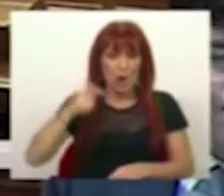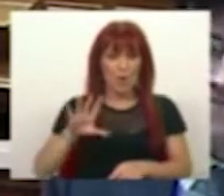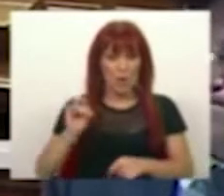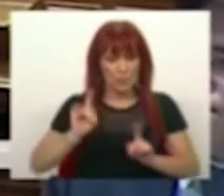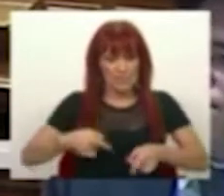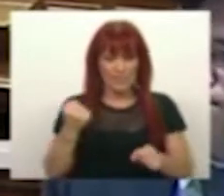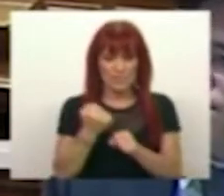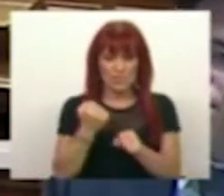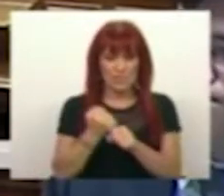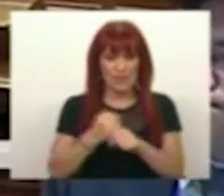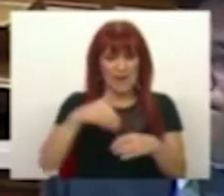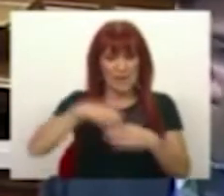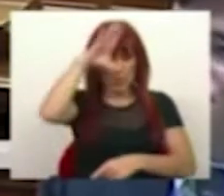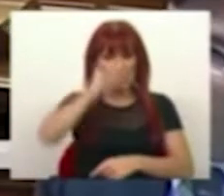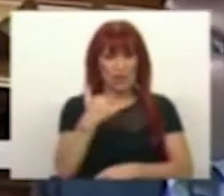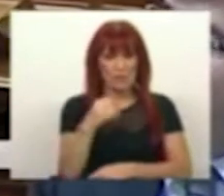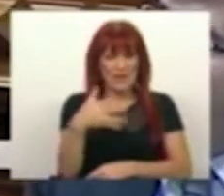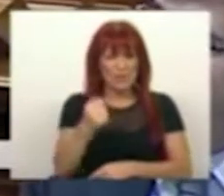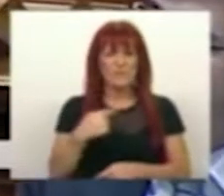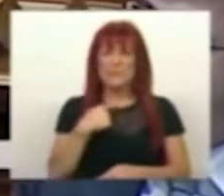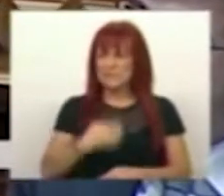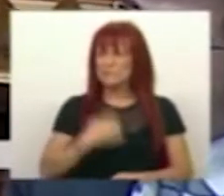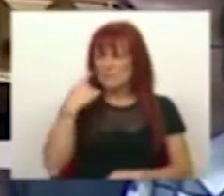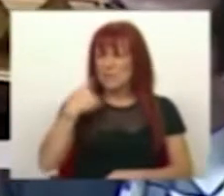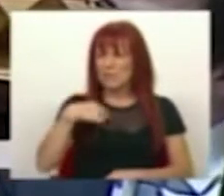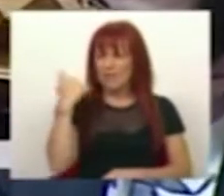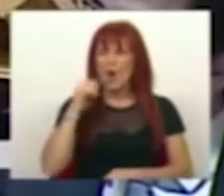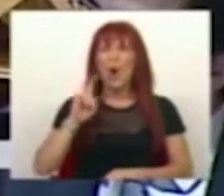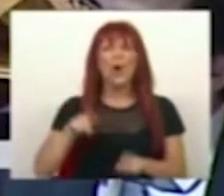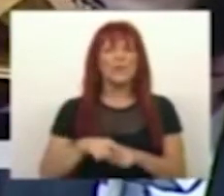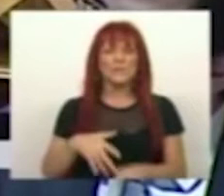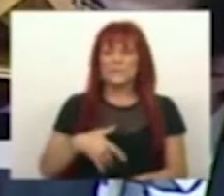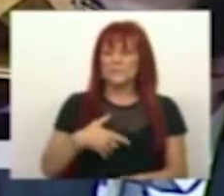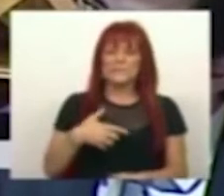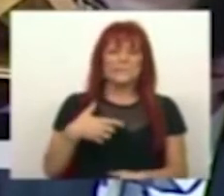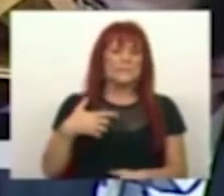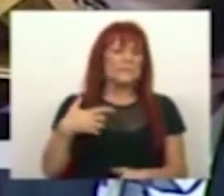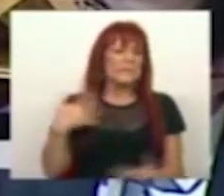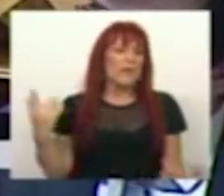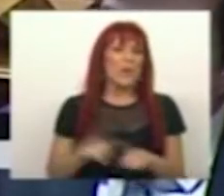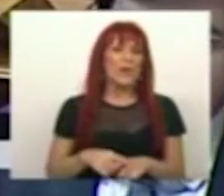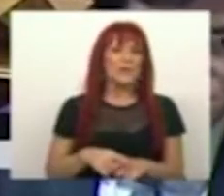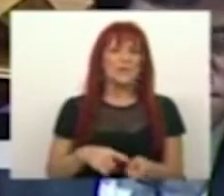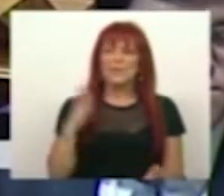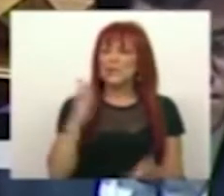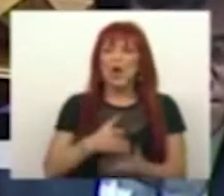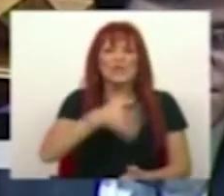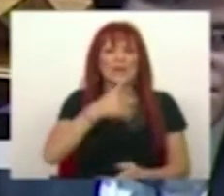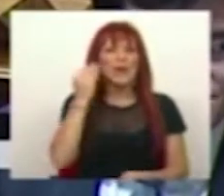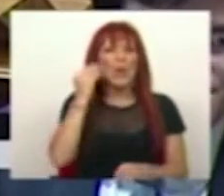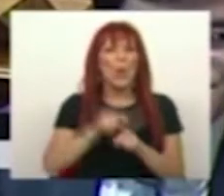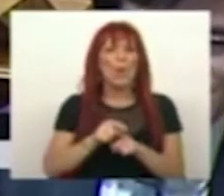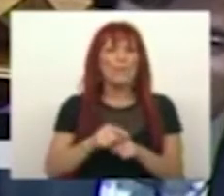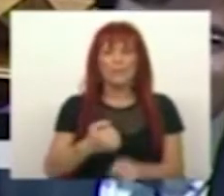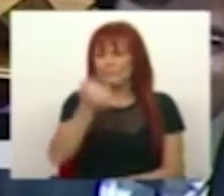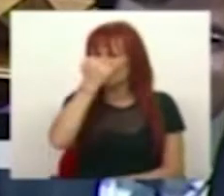governação em 2015. Mas é bem sintomático do incómodo apenas explicado pela desilusão